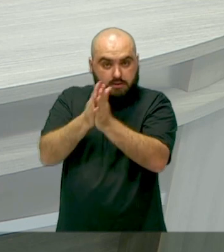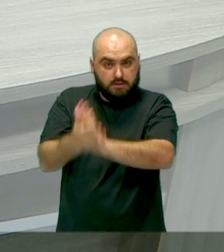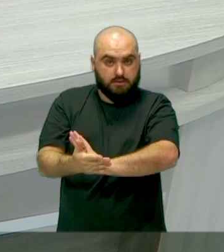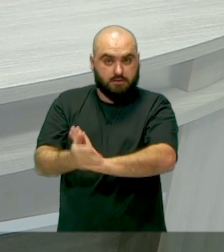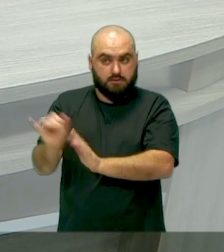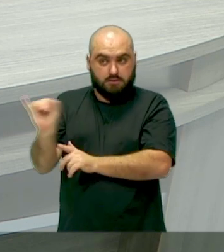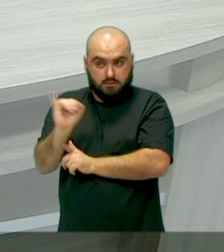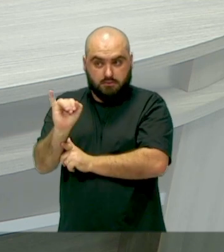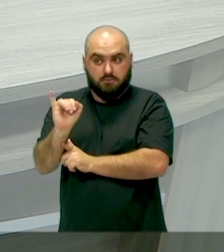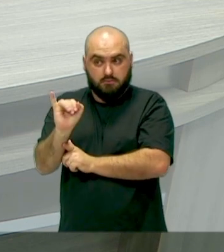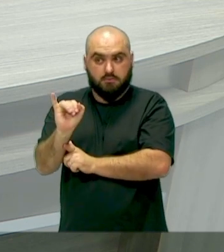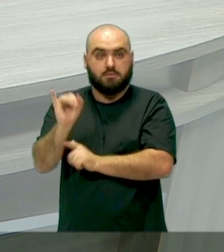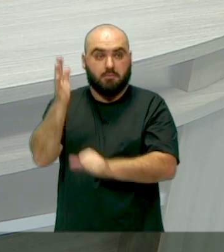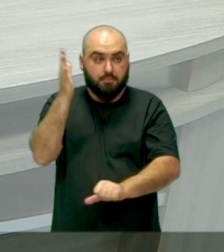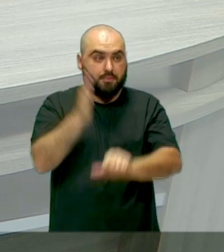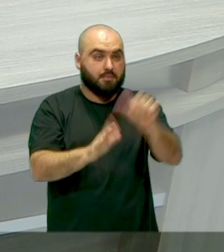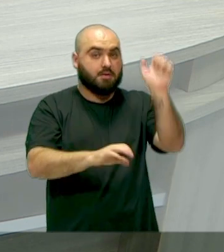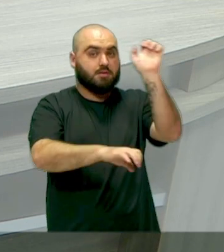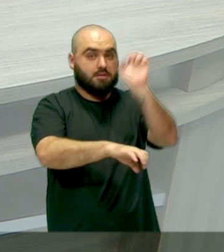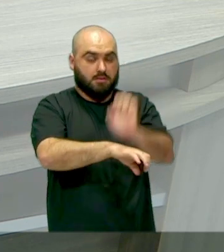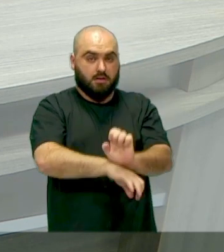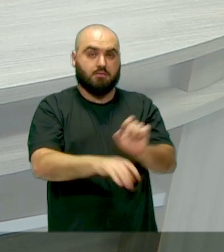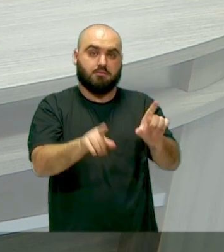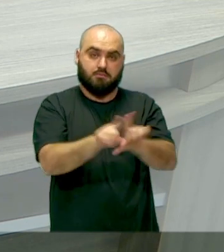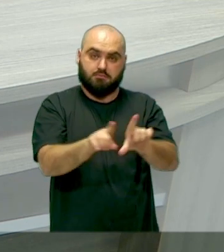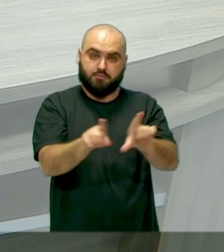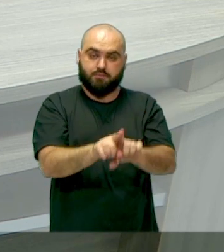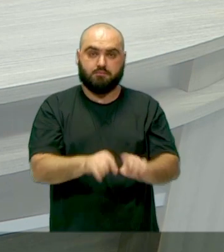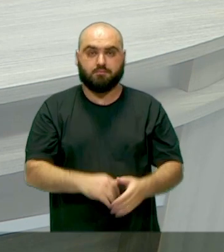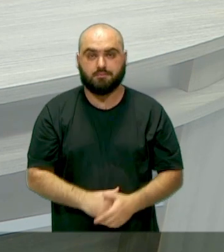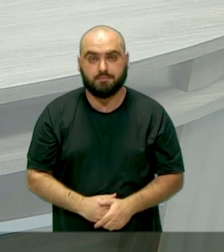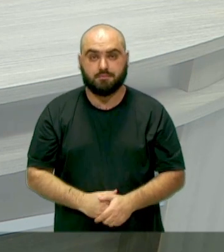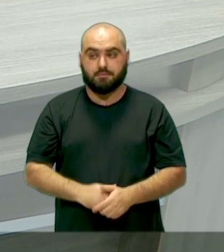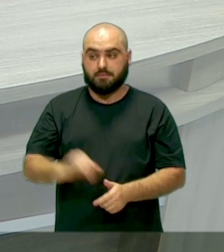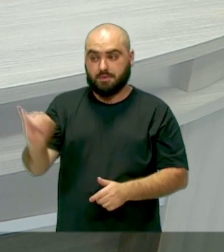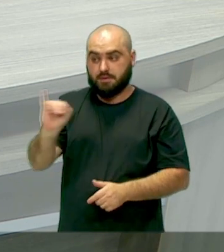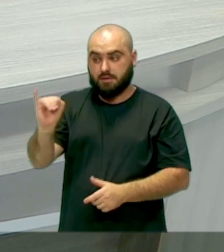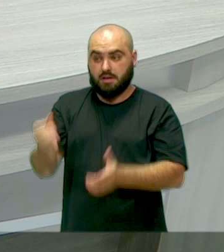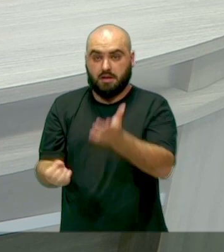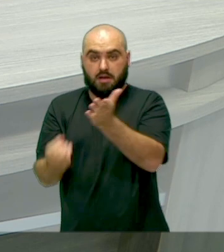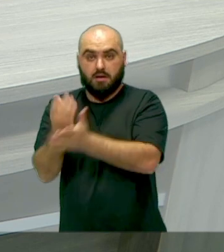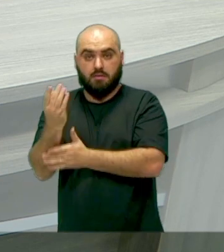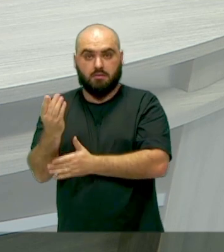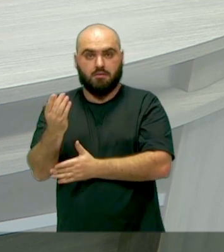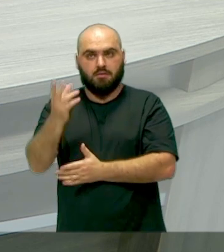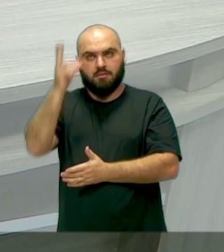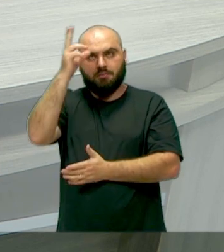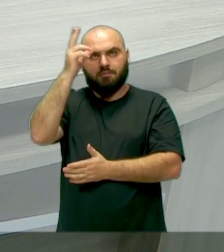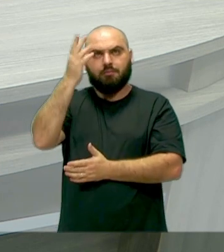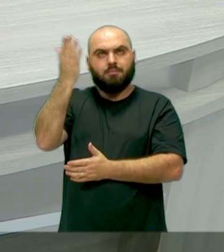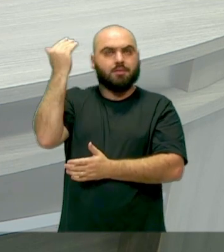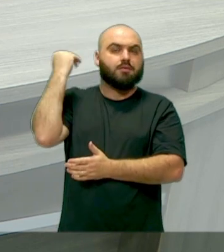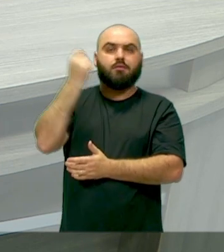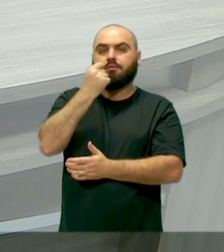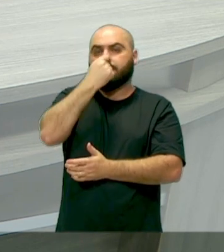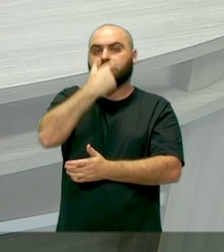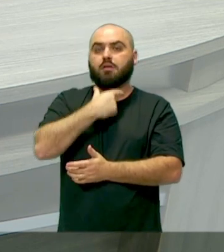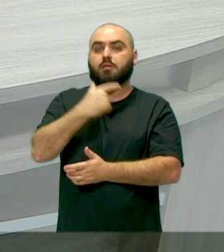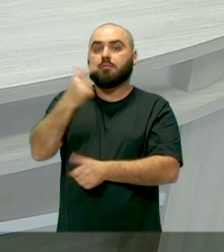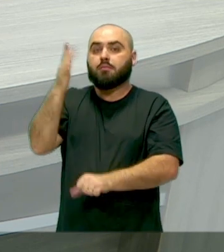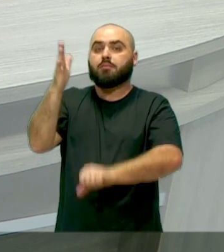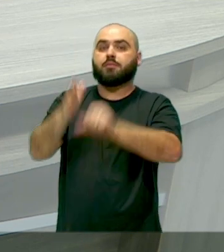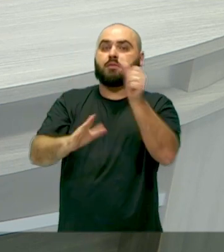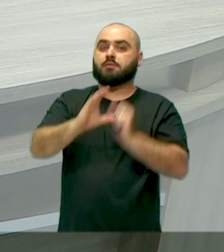no estado, que Itajaí foi o local que criou, no primeiro governo Vonei, a primeira